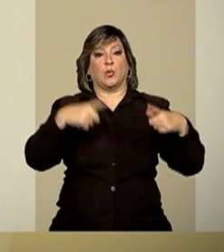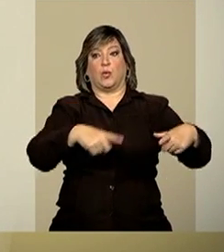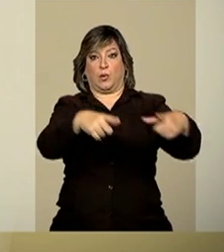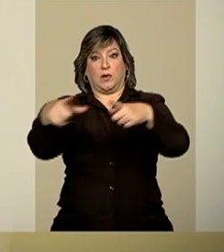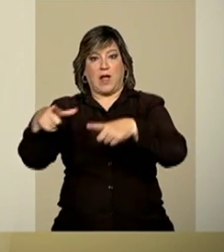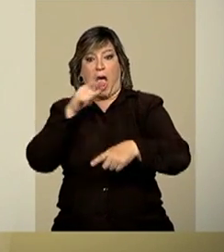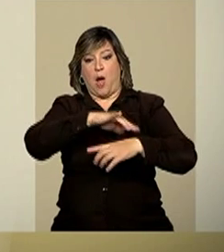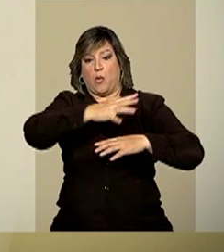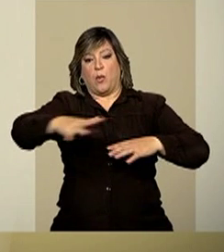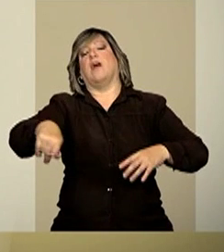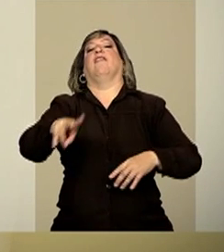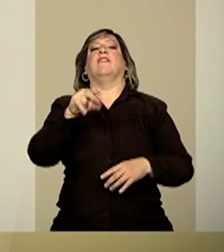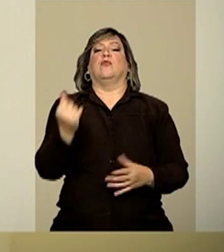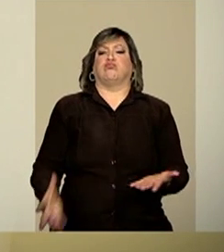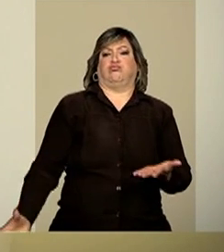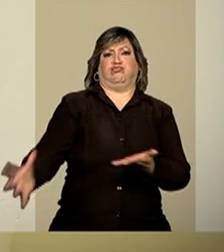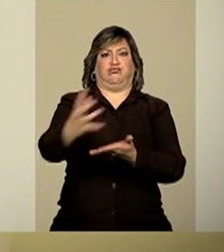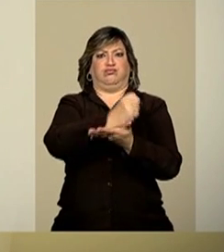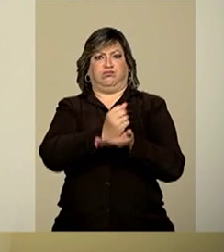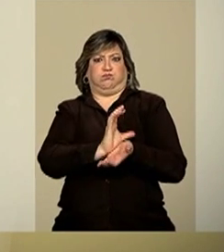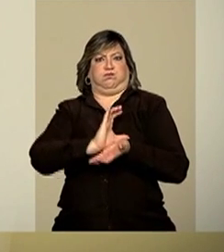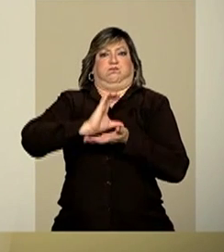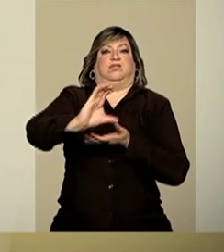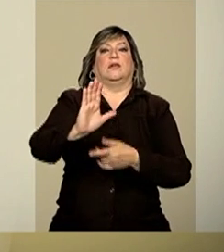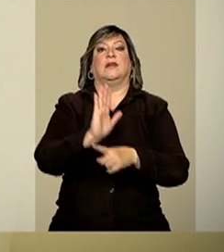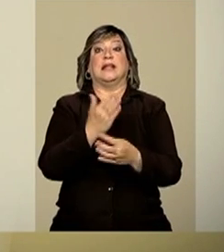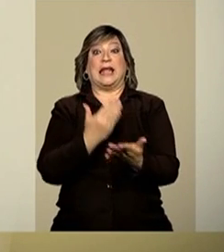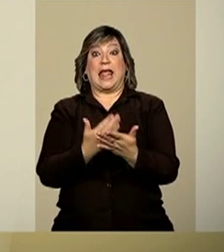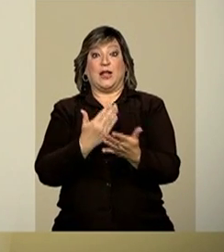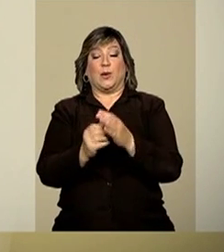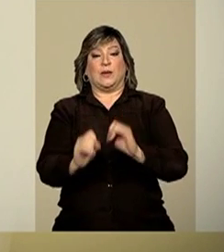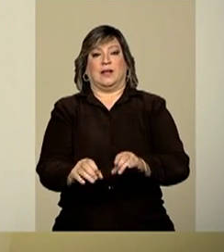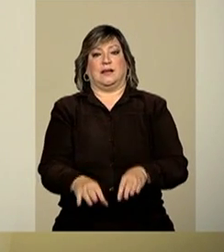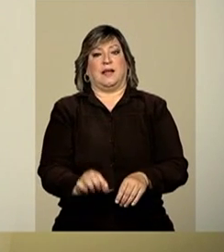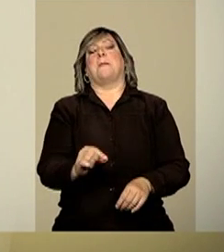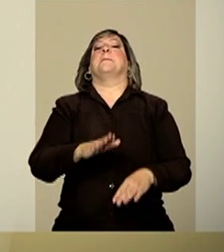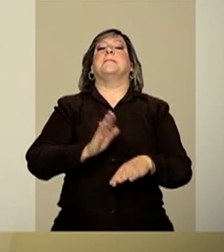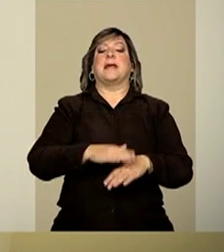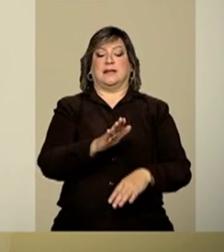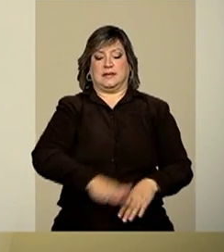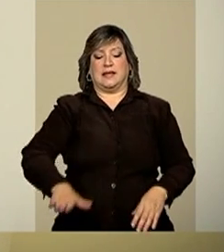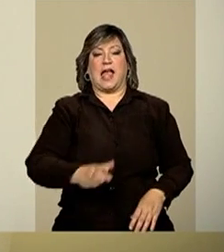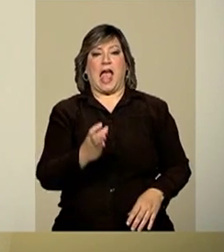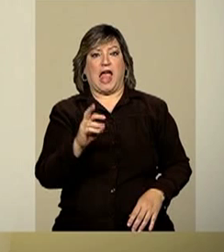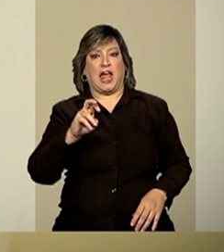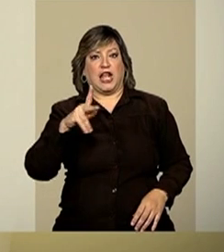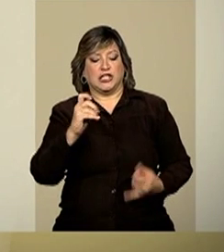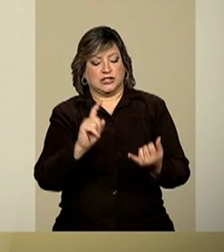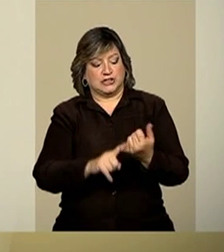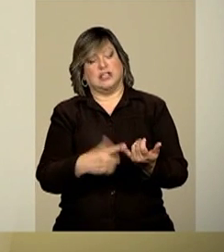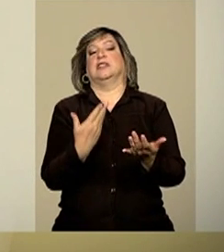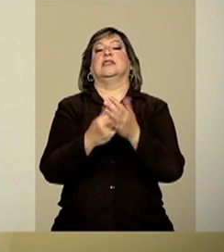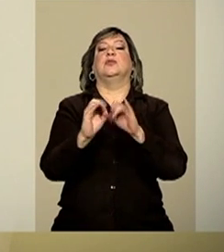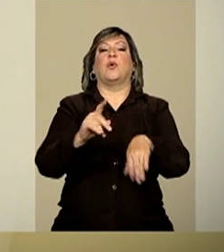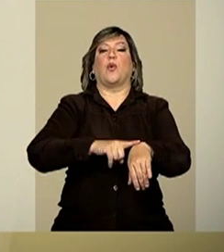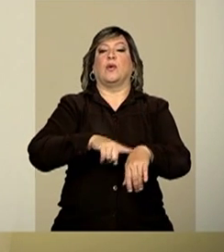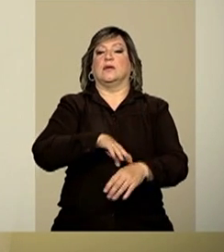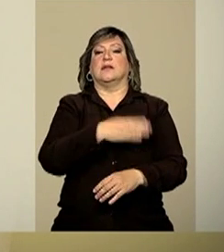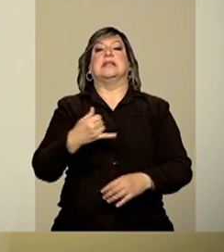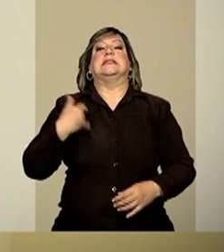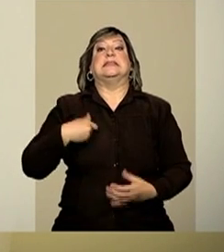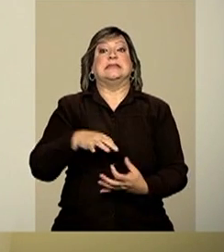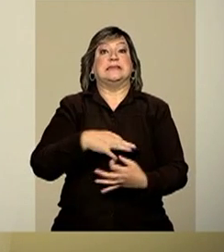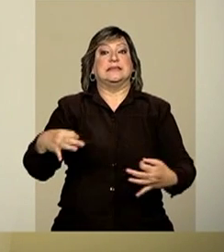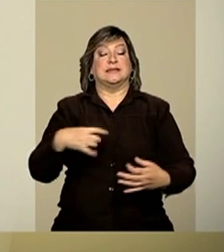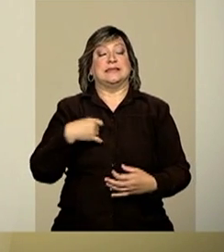gerar recursos gigantescos para a educação. Mais creches, alfabetização na idade certa,